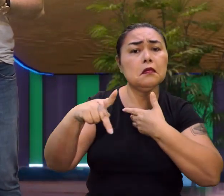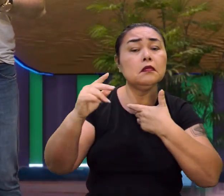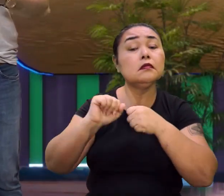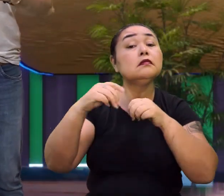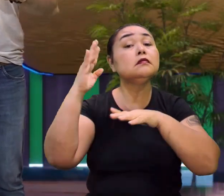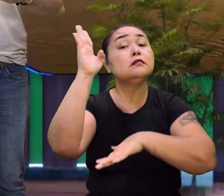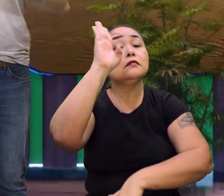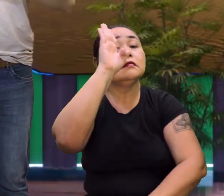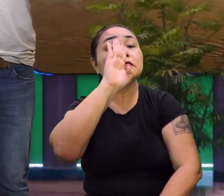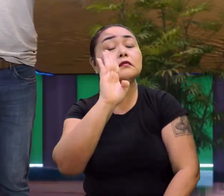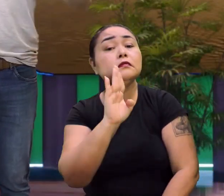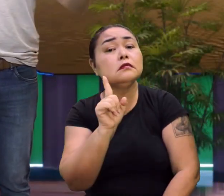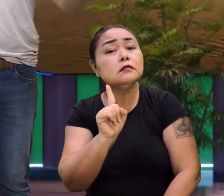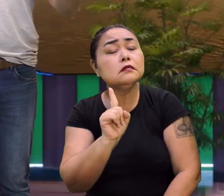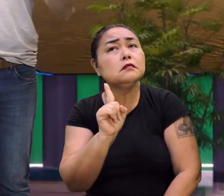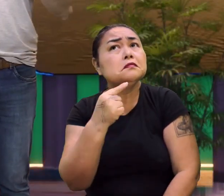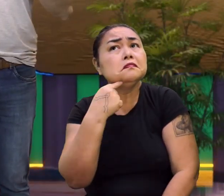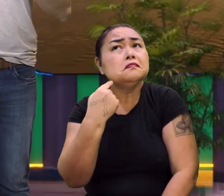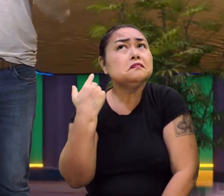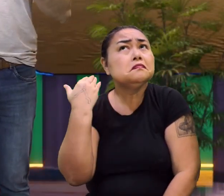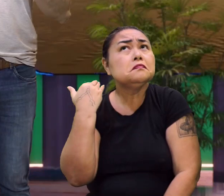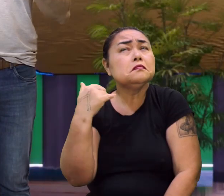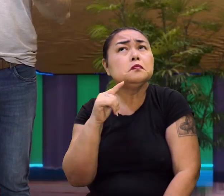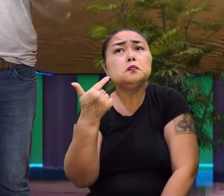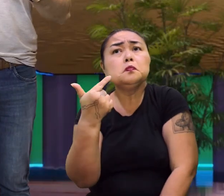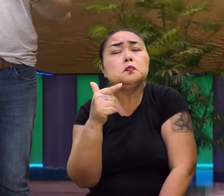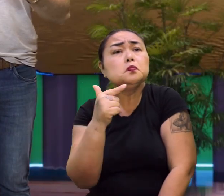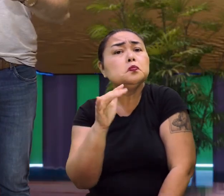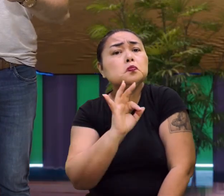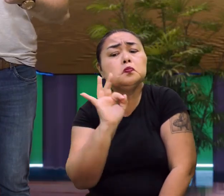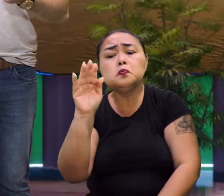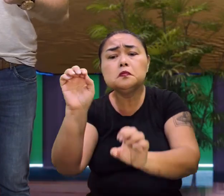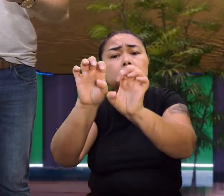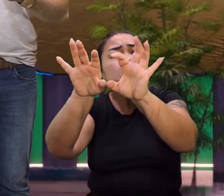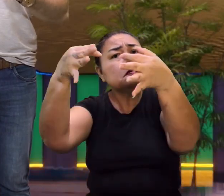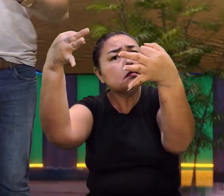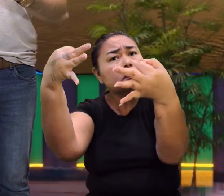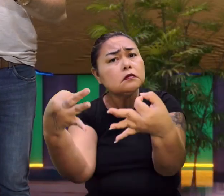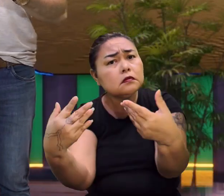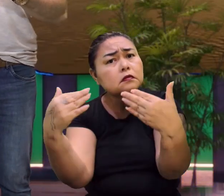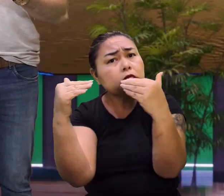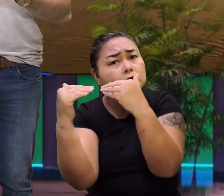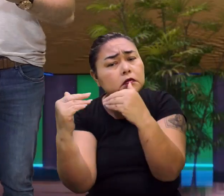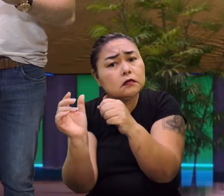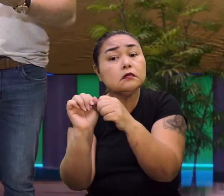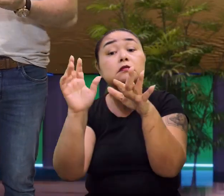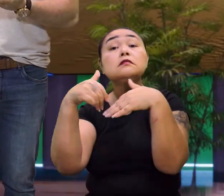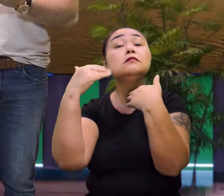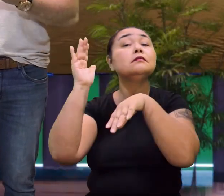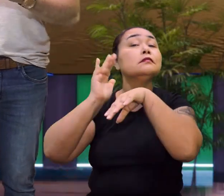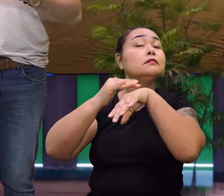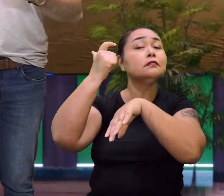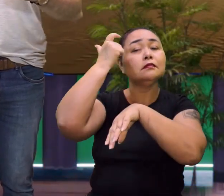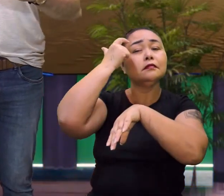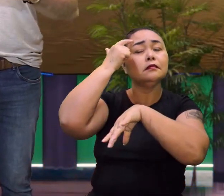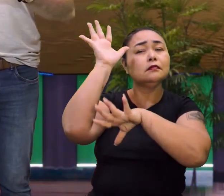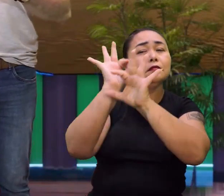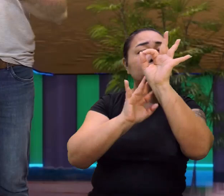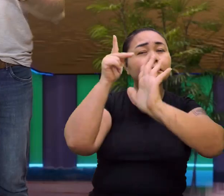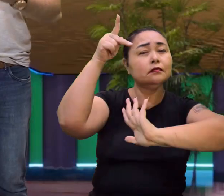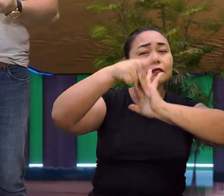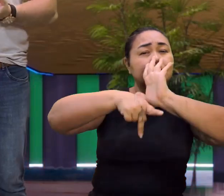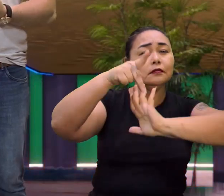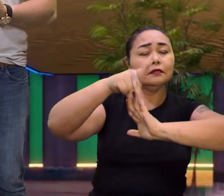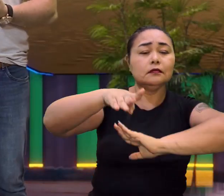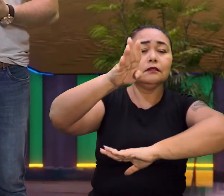Brasil e nós na época, não tínhamos ainda a estrutura adequada. Então, a ideia de fazer esse projeto